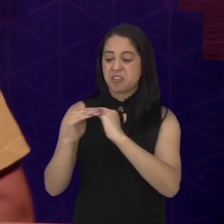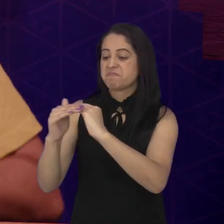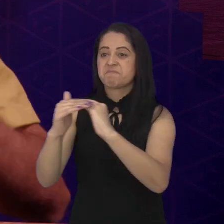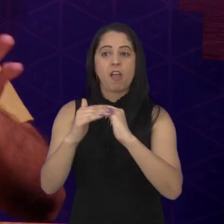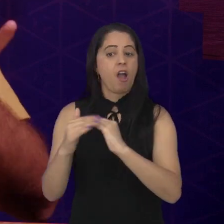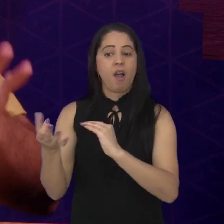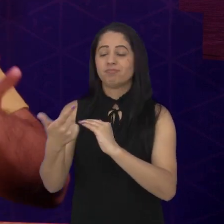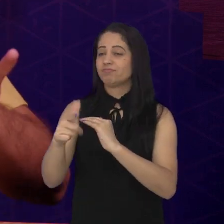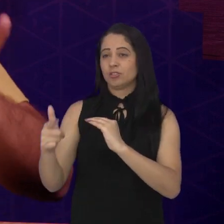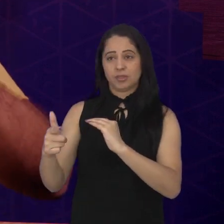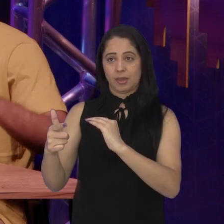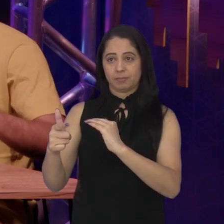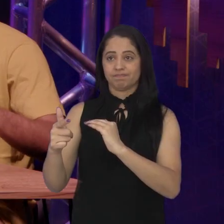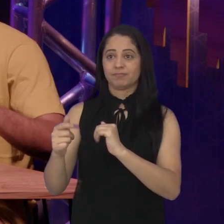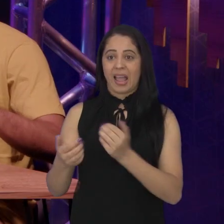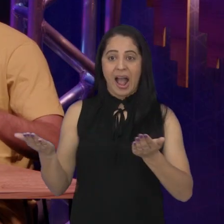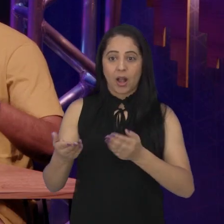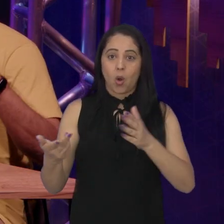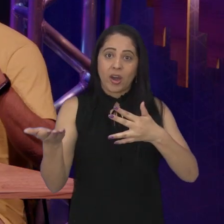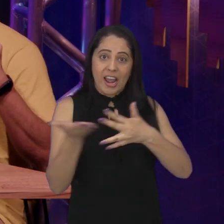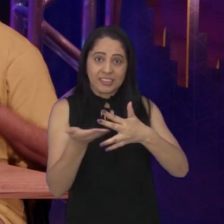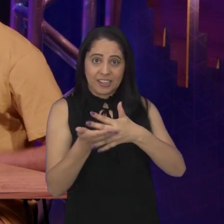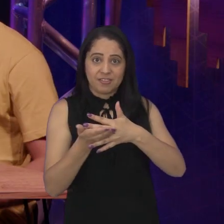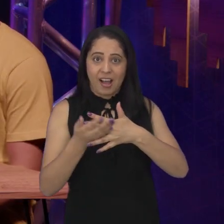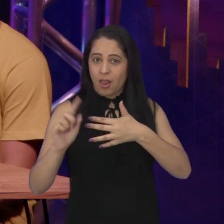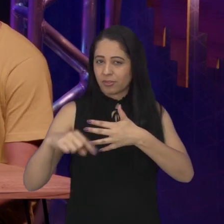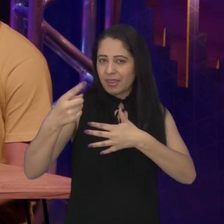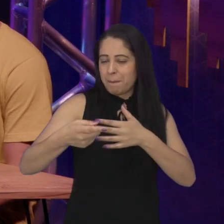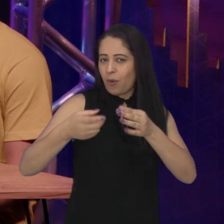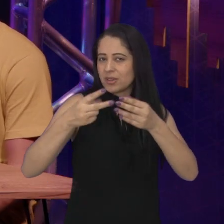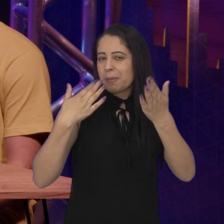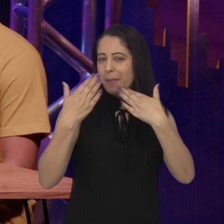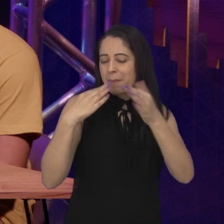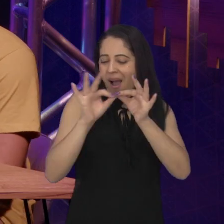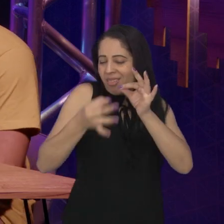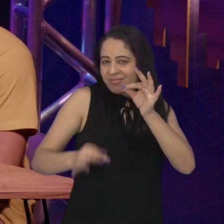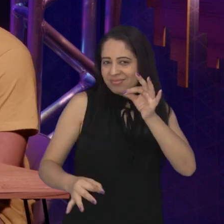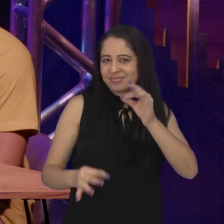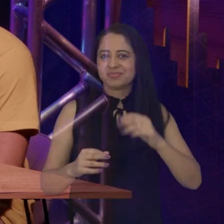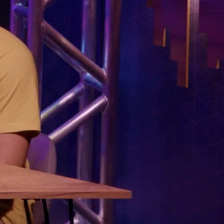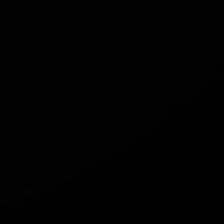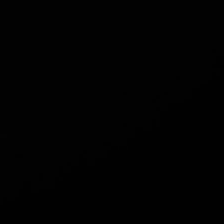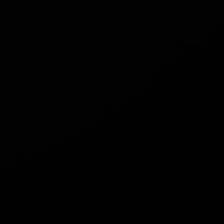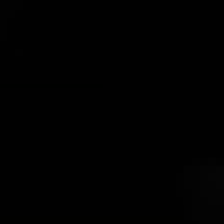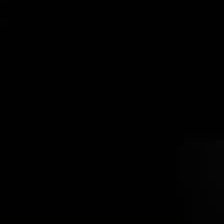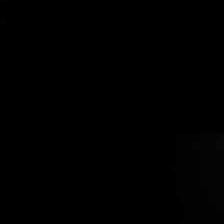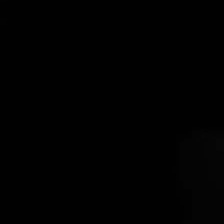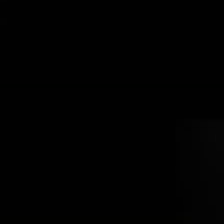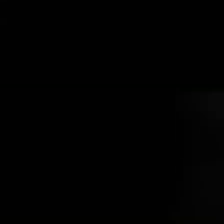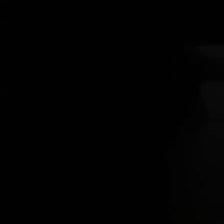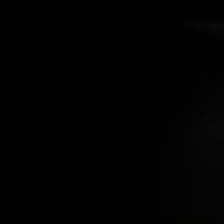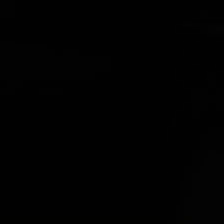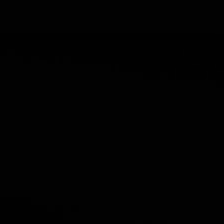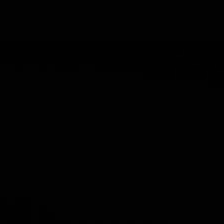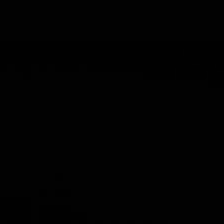social. Mas a gente vai dar uma paradinha e volta no próximo bloco para continuar conversando.